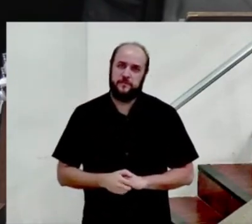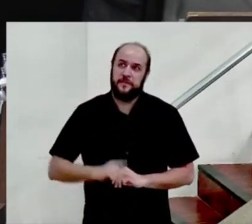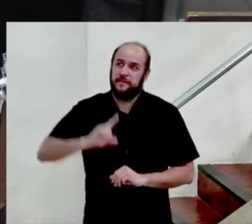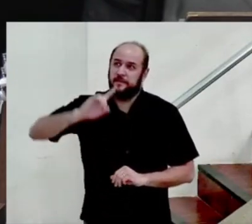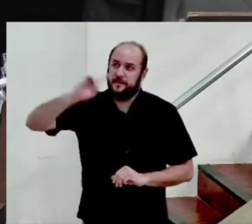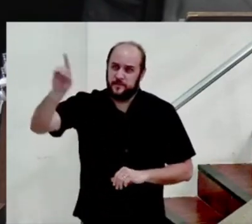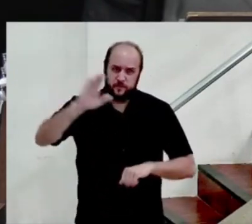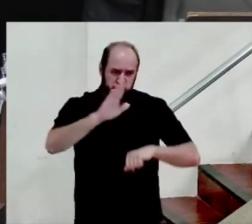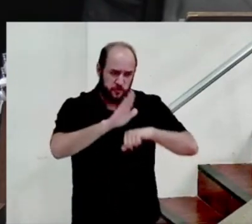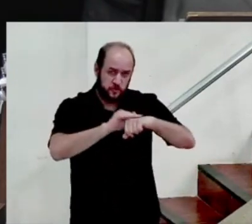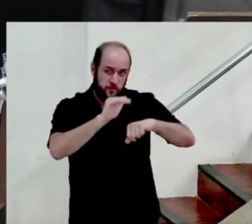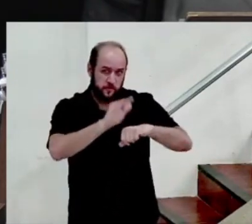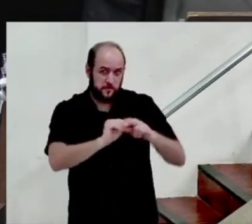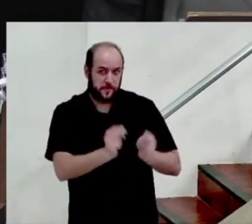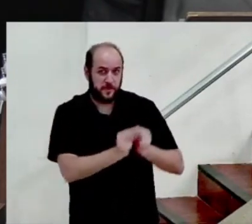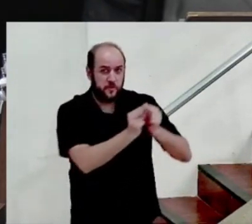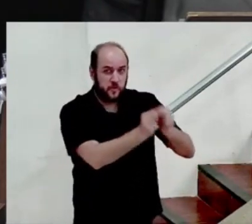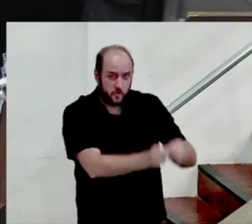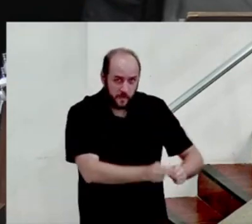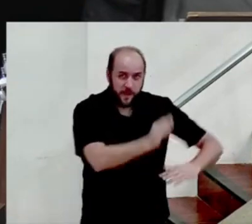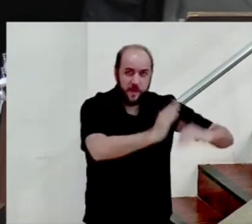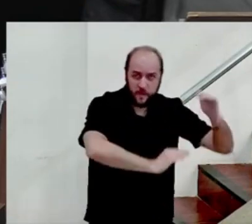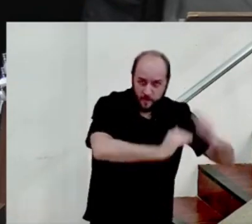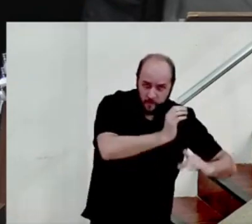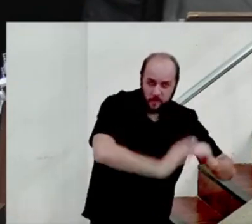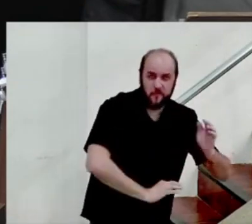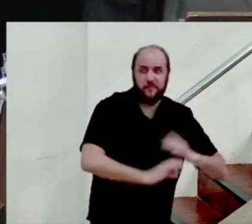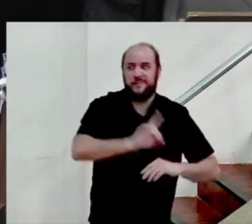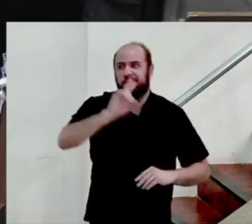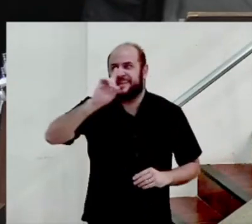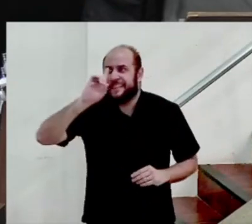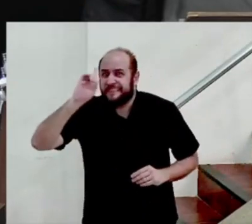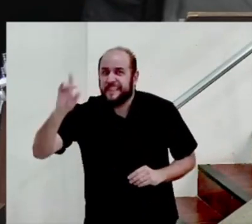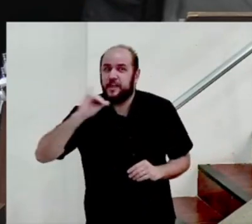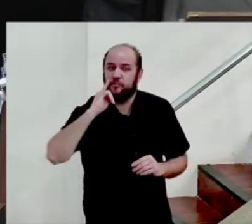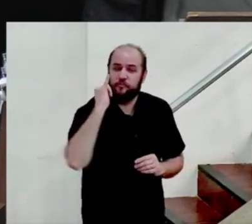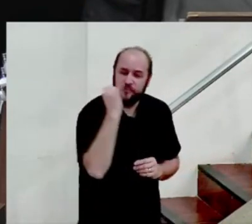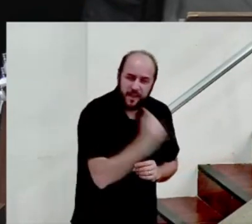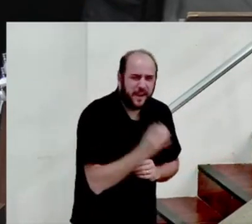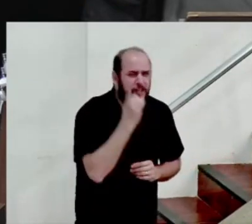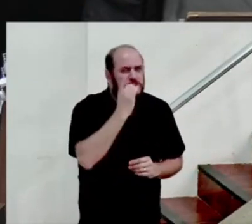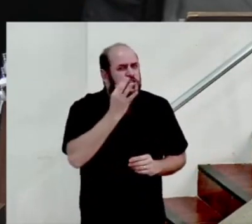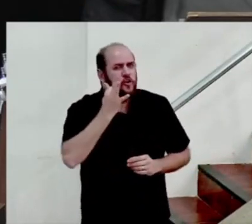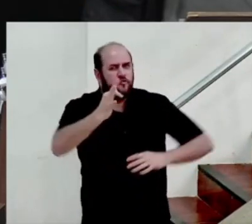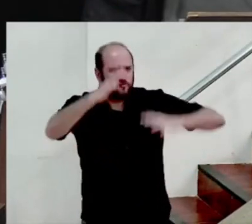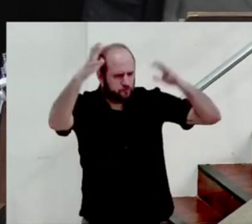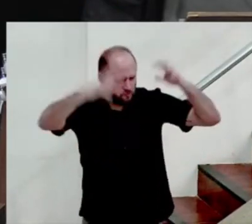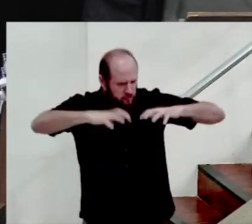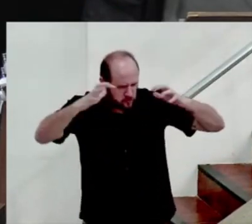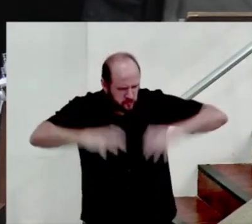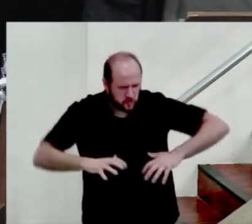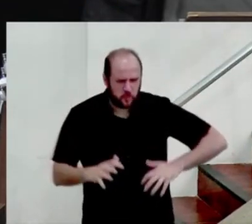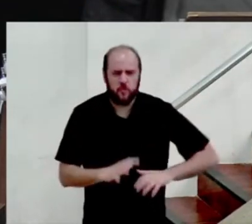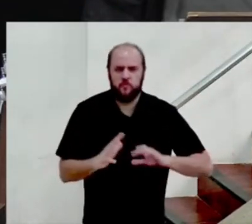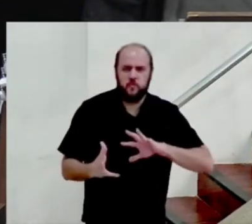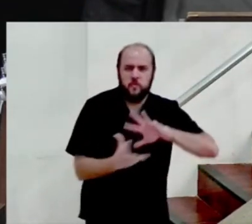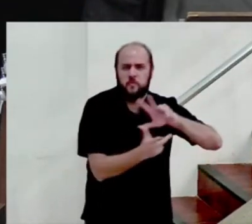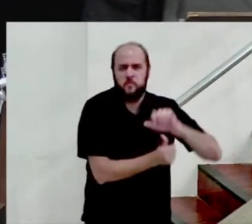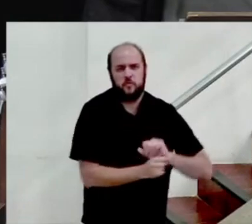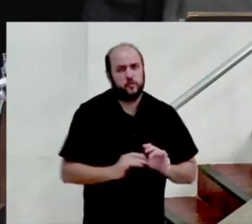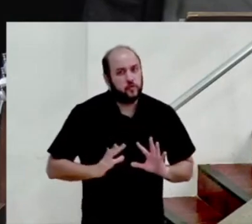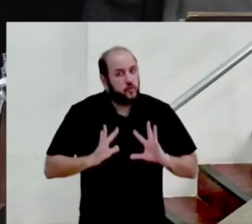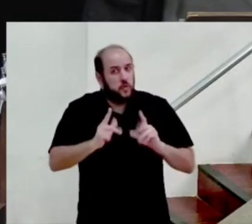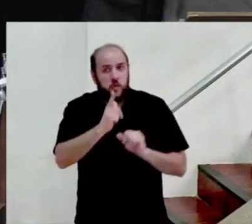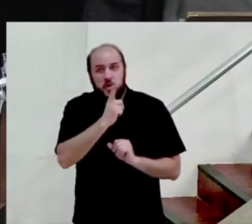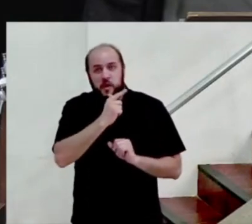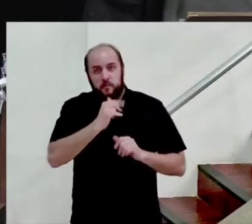para a construir. Foi o Senhor que anunciou que um dia derramaria águas sobre a terra, a tal ponto de toda a terra estar